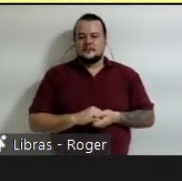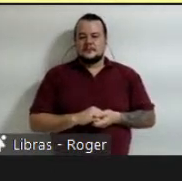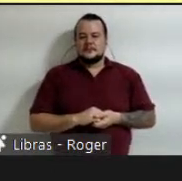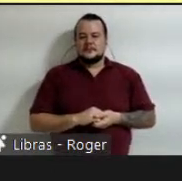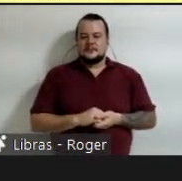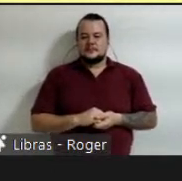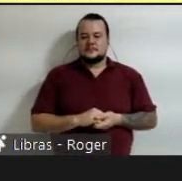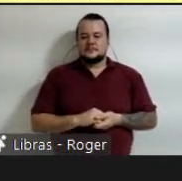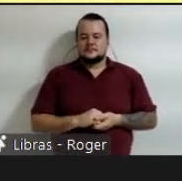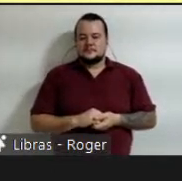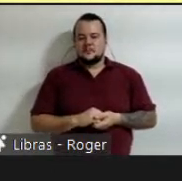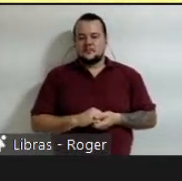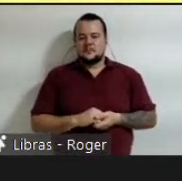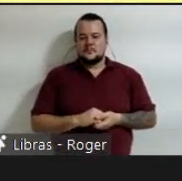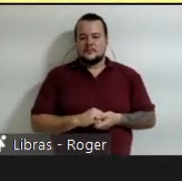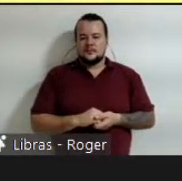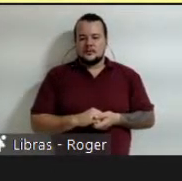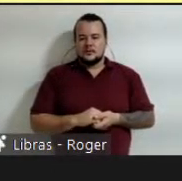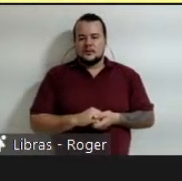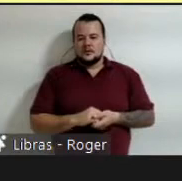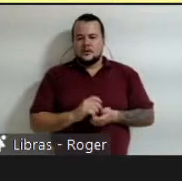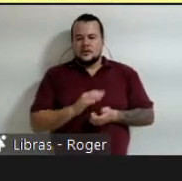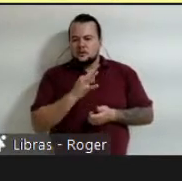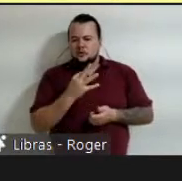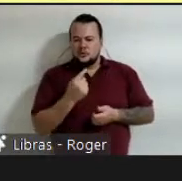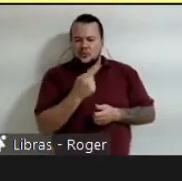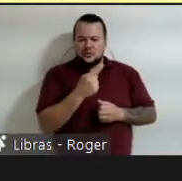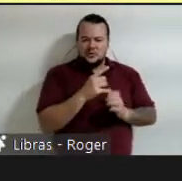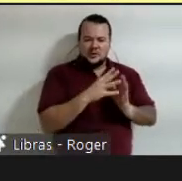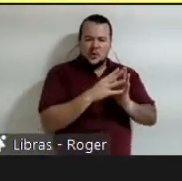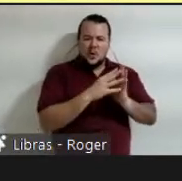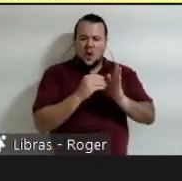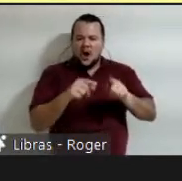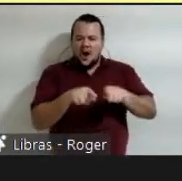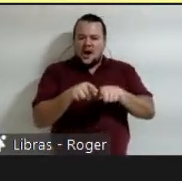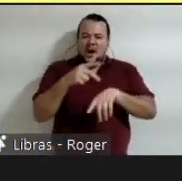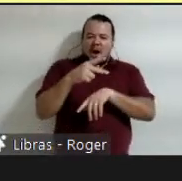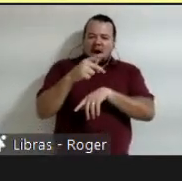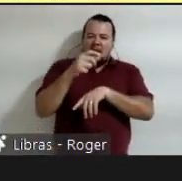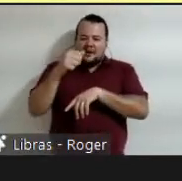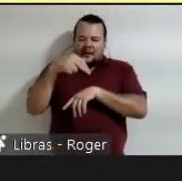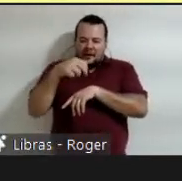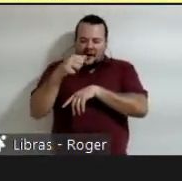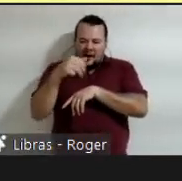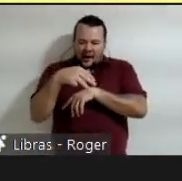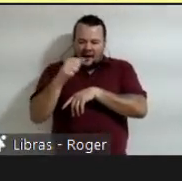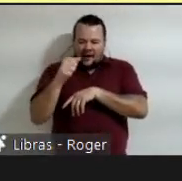dessas bandas, né? Que são reproduções, né? De uma obra no Panamá também, né?